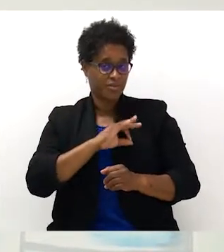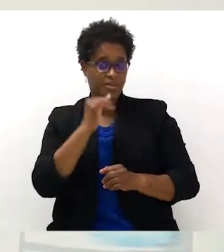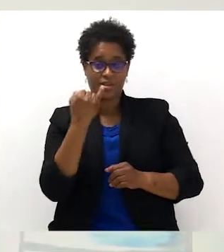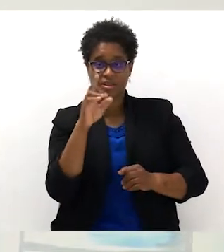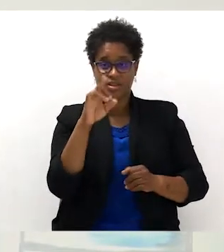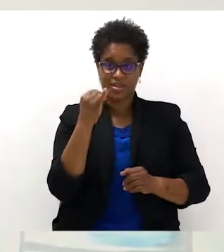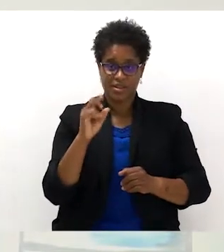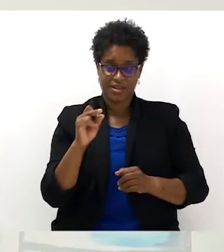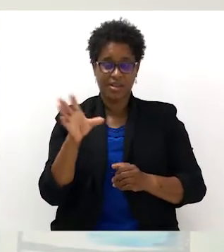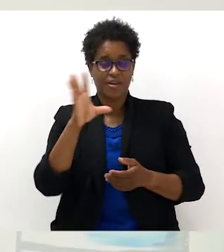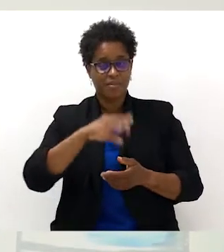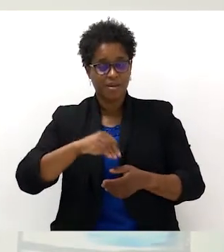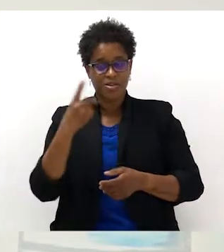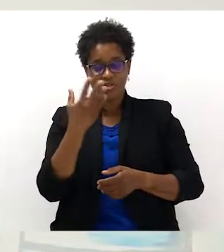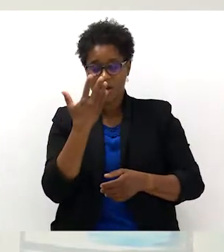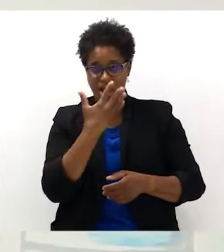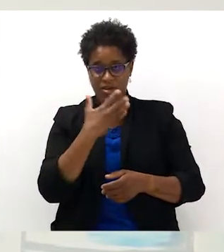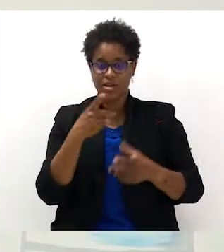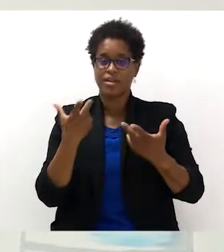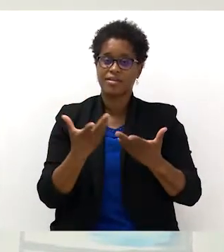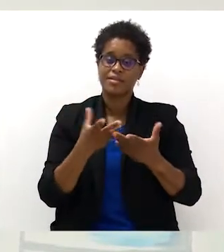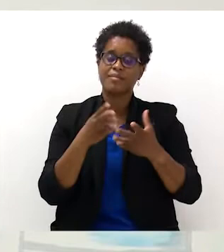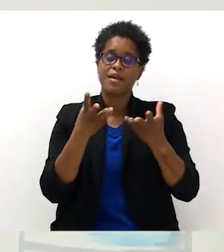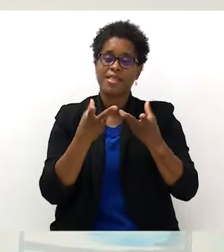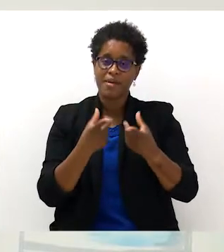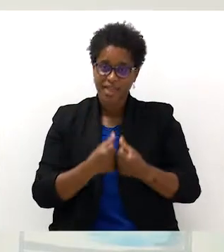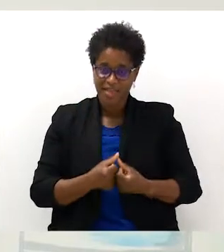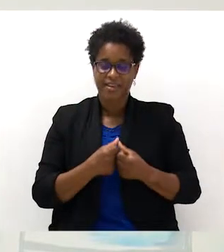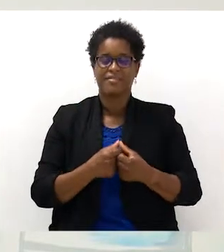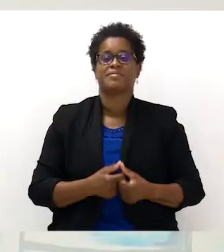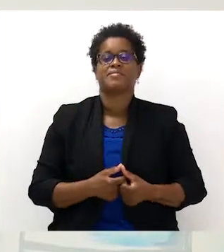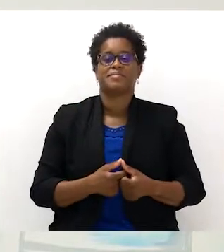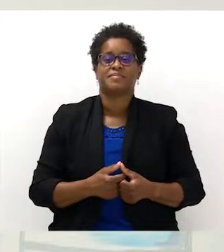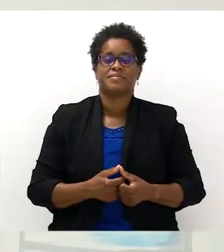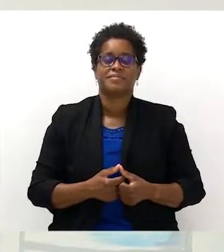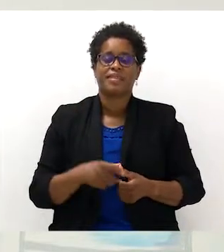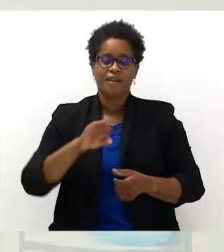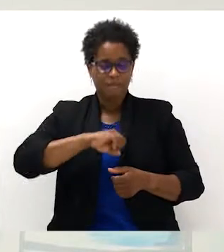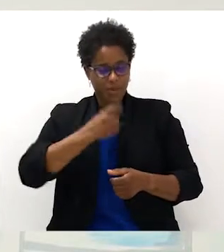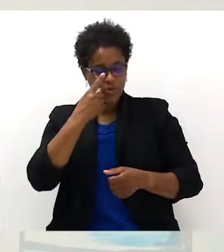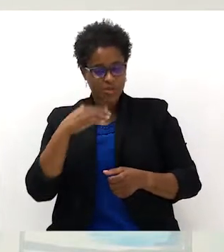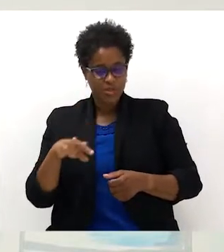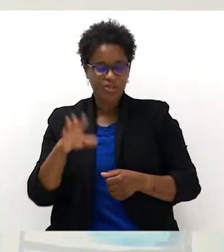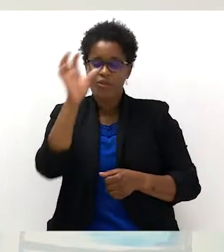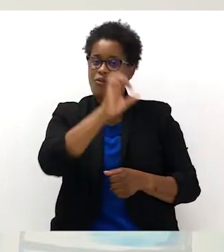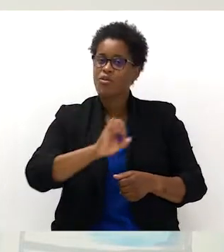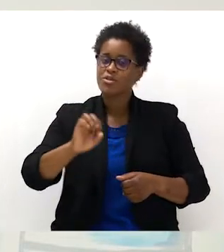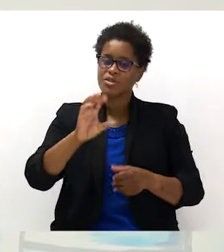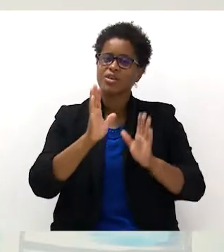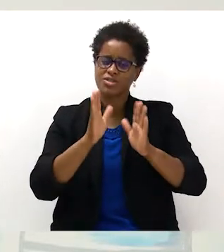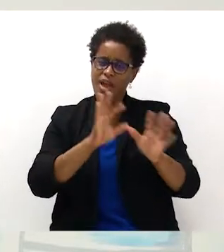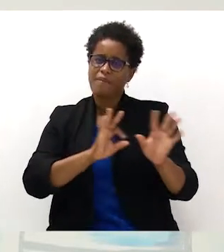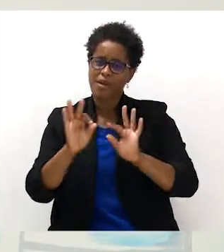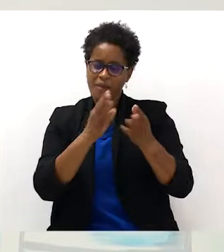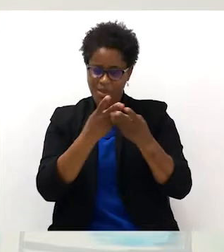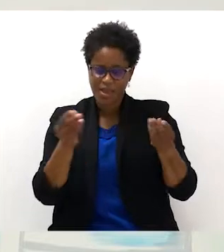Silva para mais uma aula de matemática. Meus meninos, vocês já